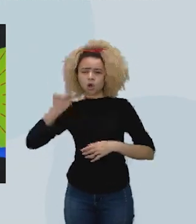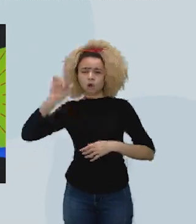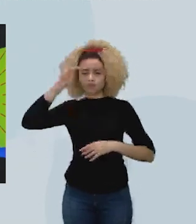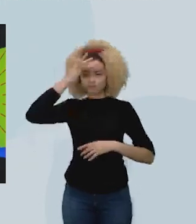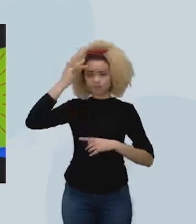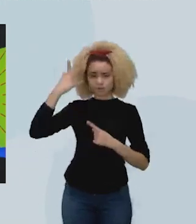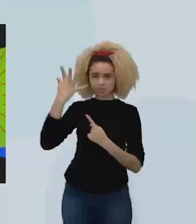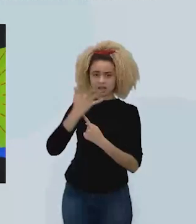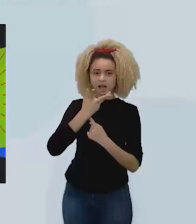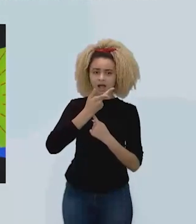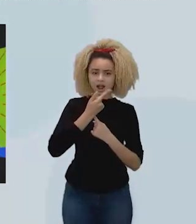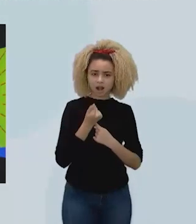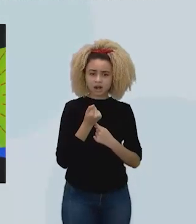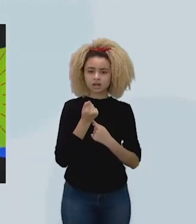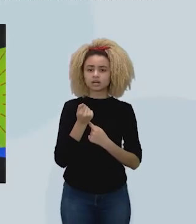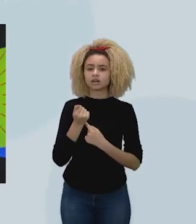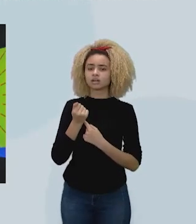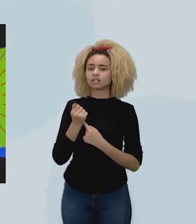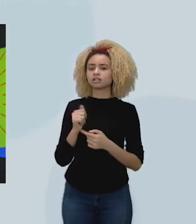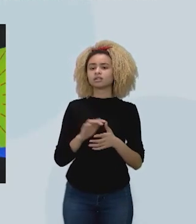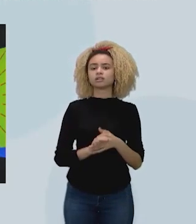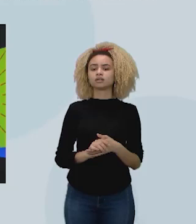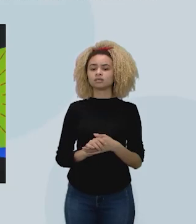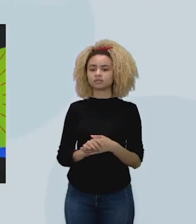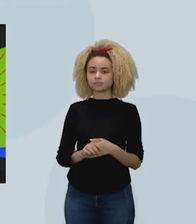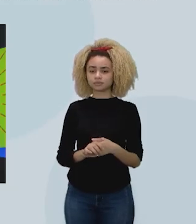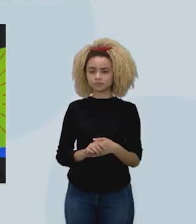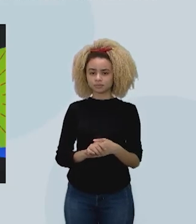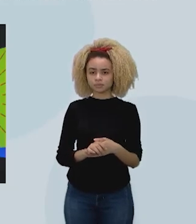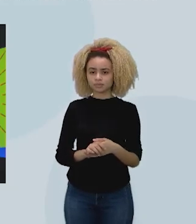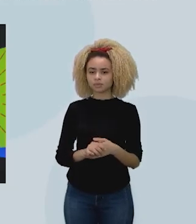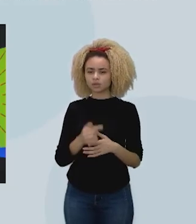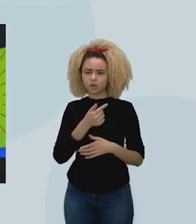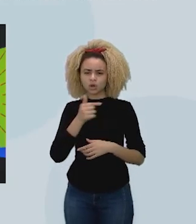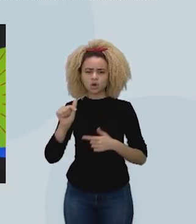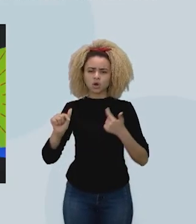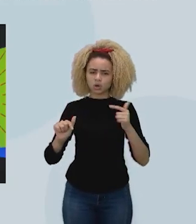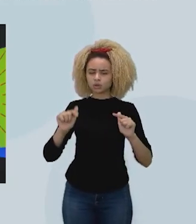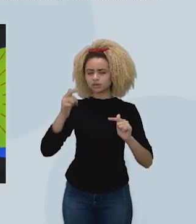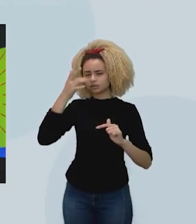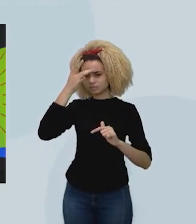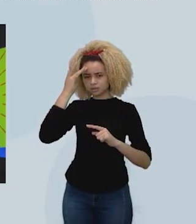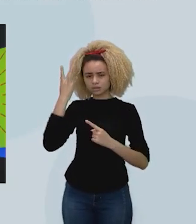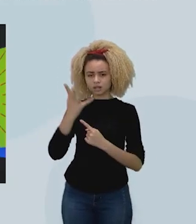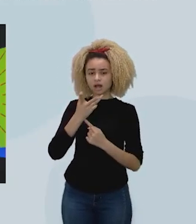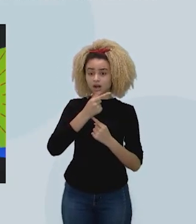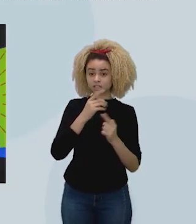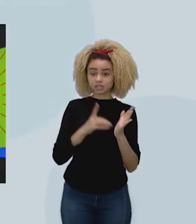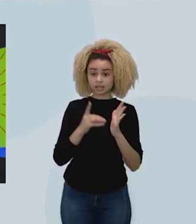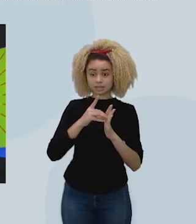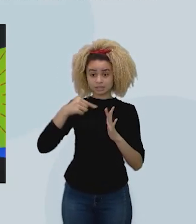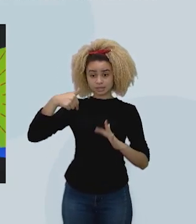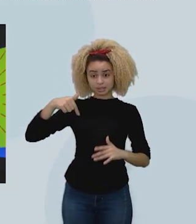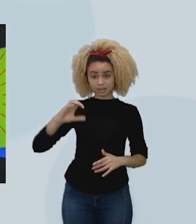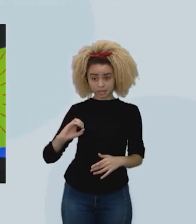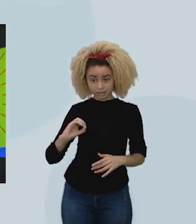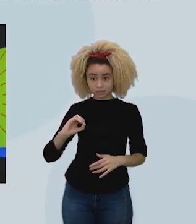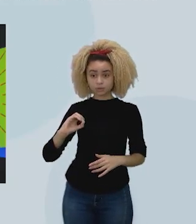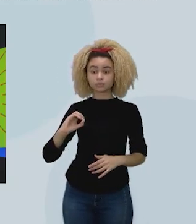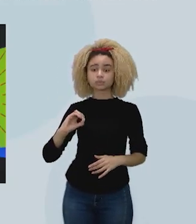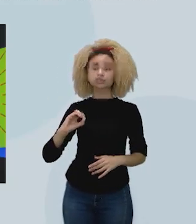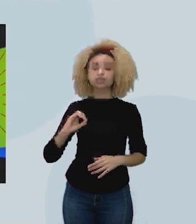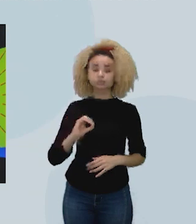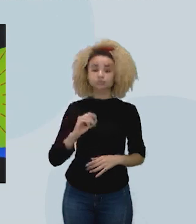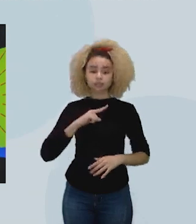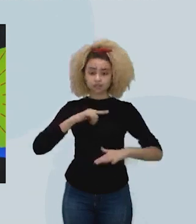artistas, né, que a gente já estudou, o Stockhausen, por exemplo, né, e outros, surge aí na década de 70, né,